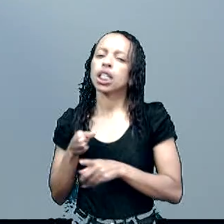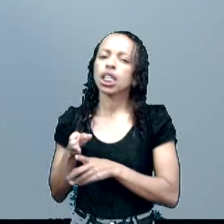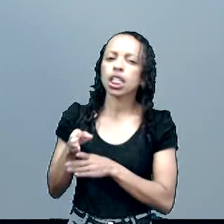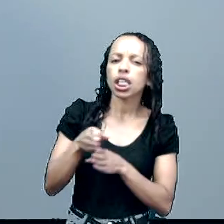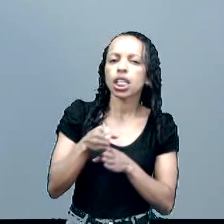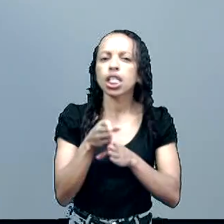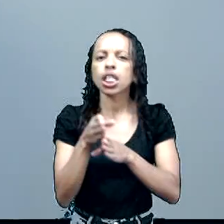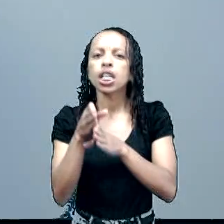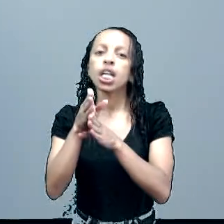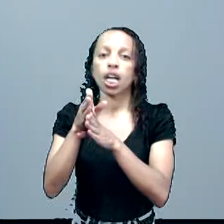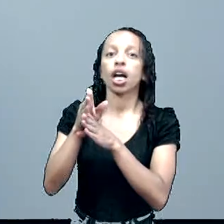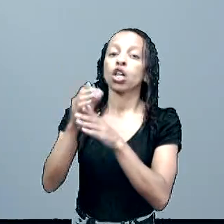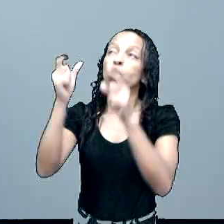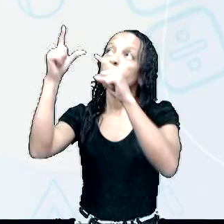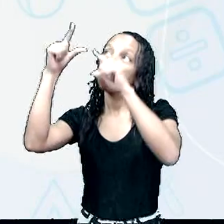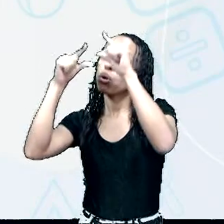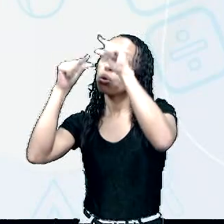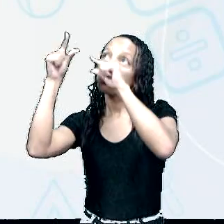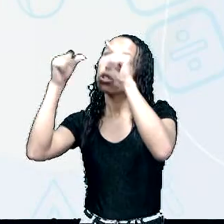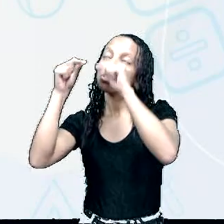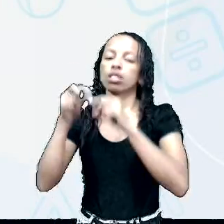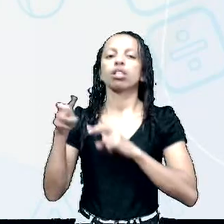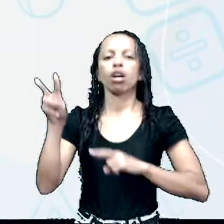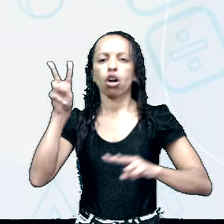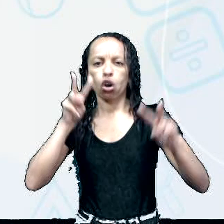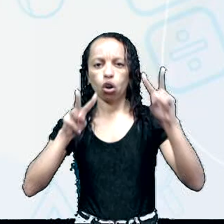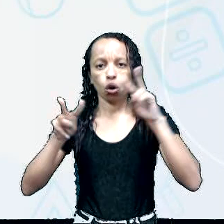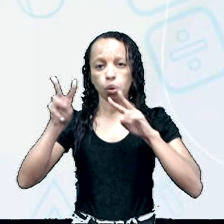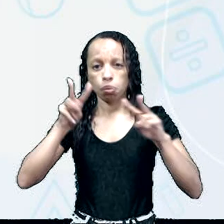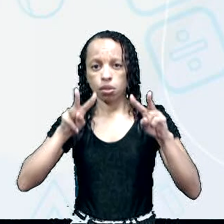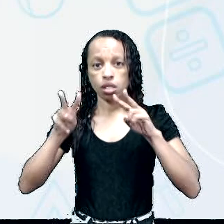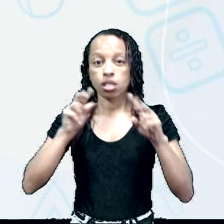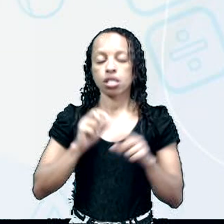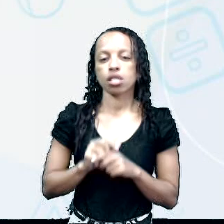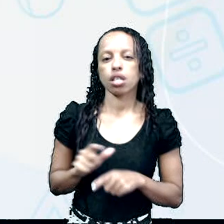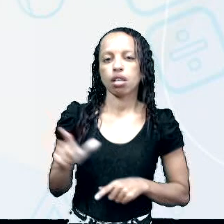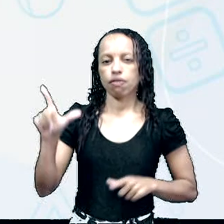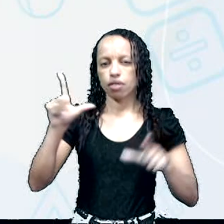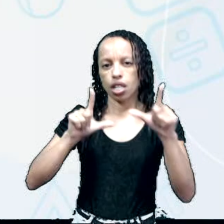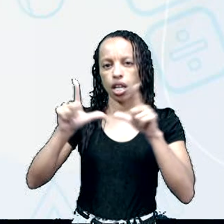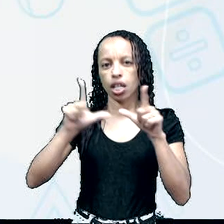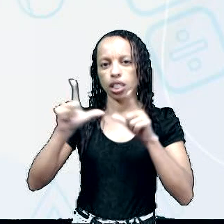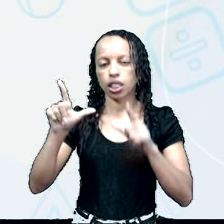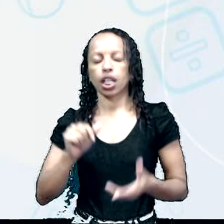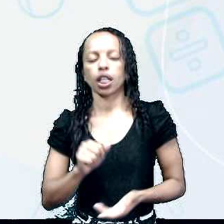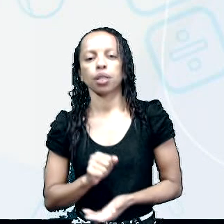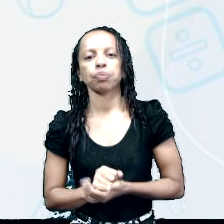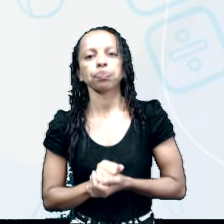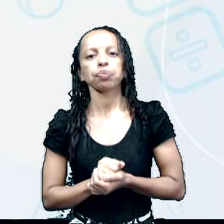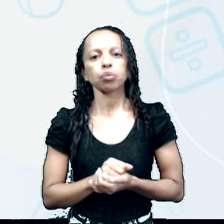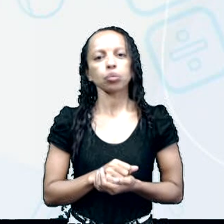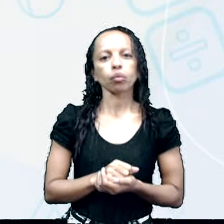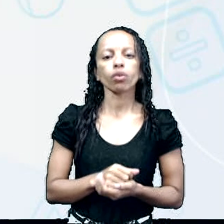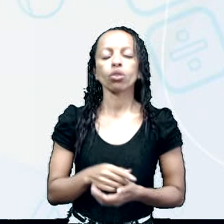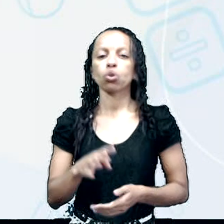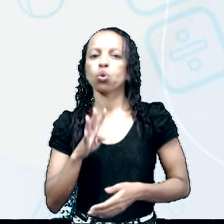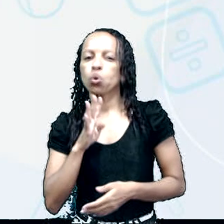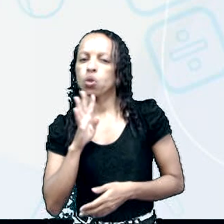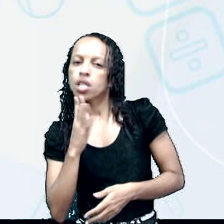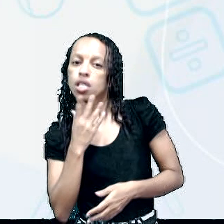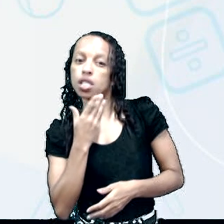observa aí na tela o seguinte com os conhecimentos e técnicas disponíveis a